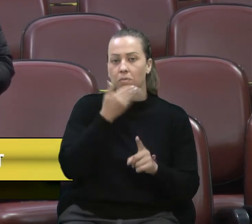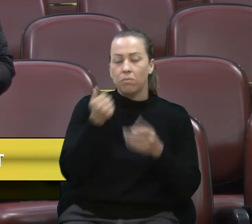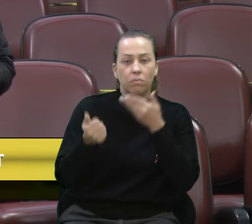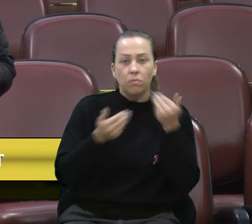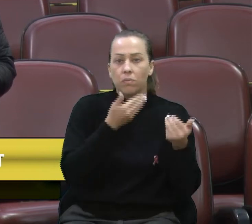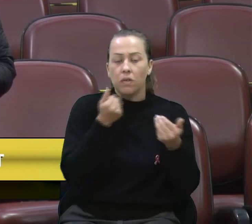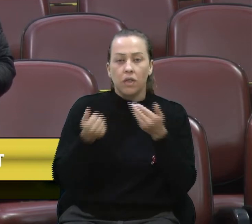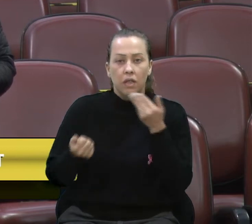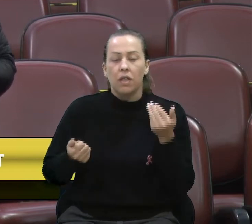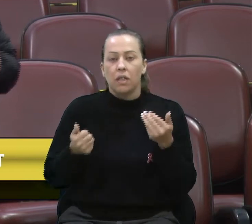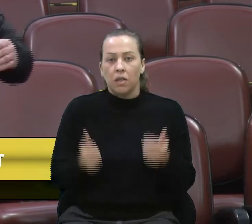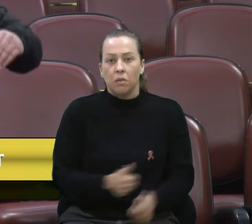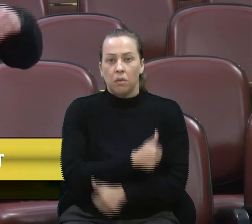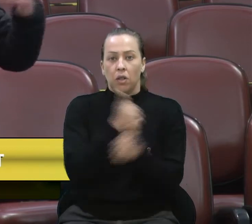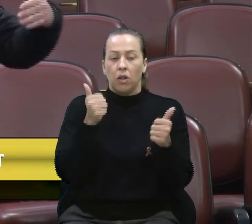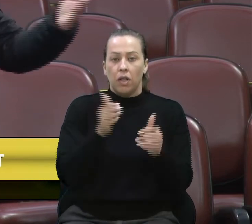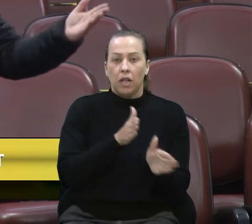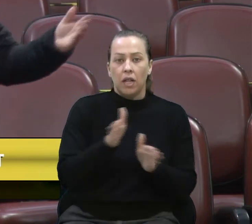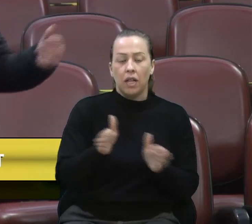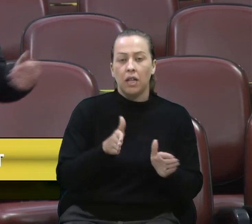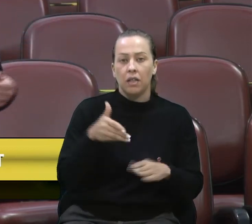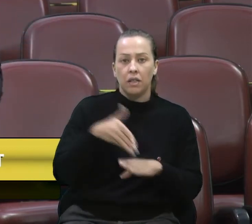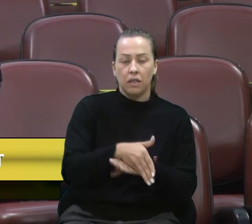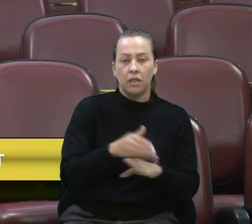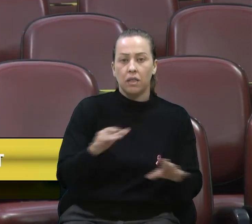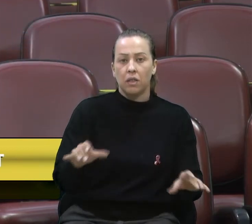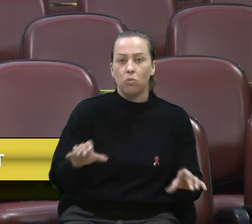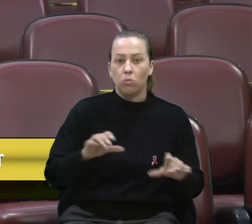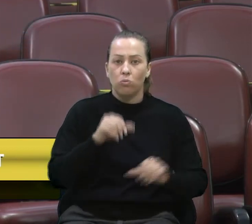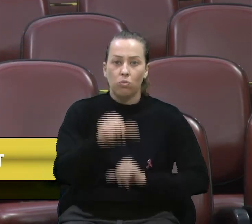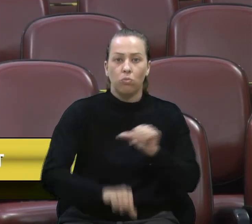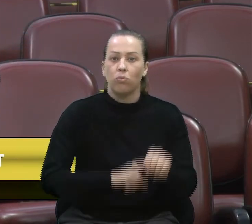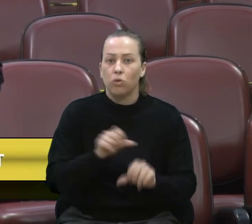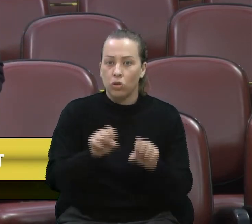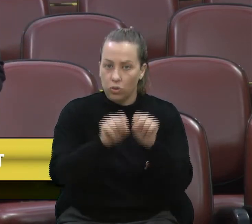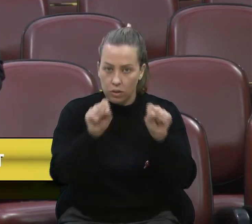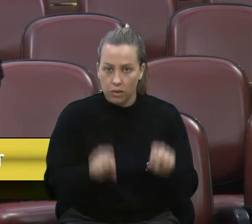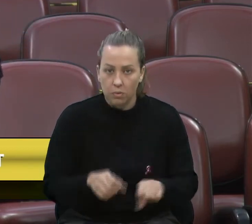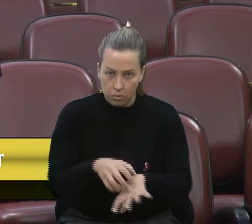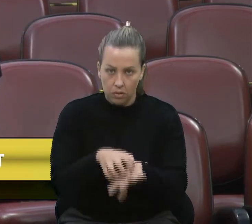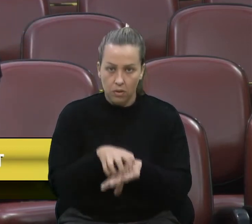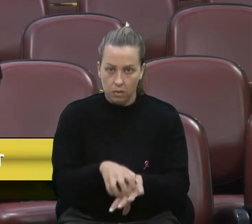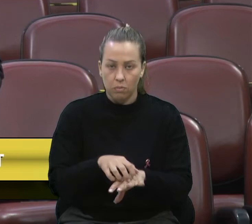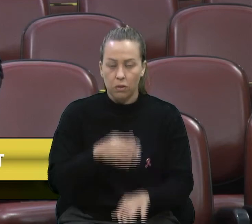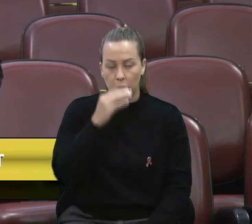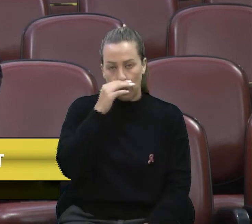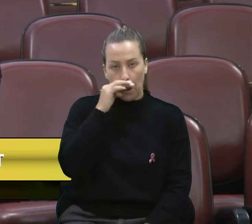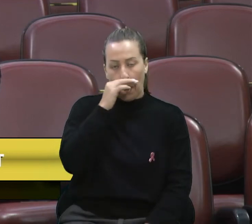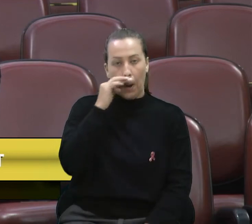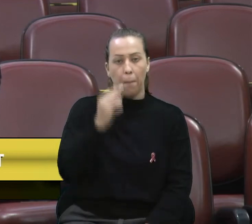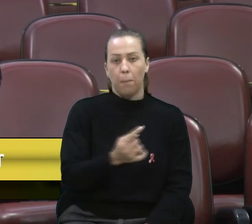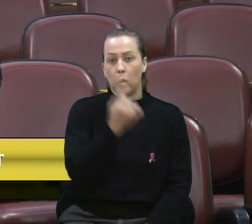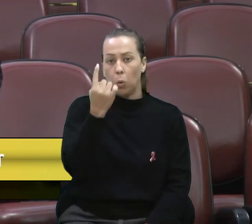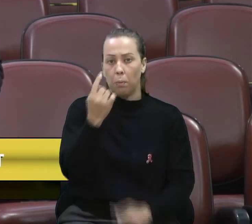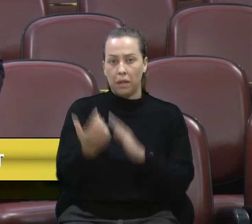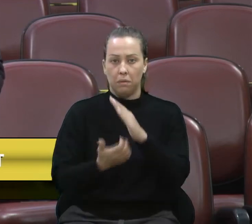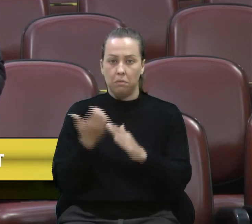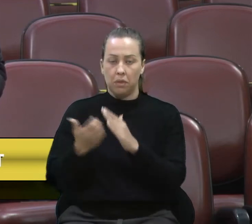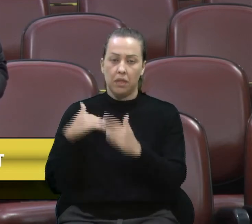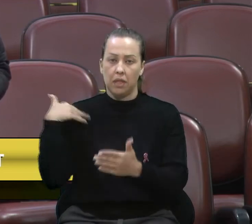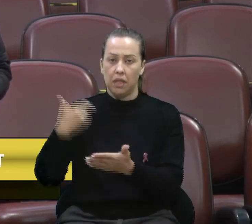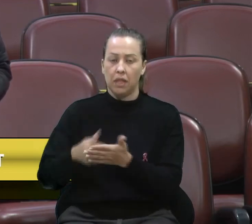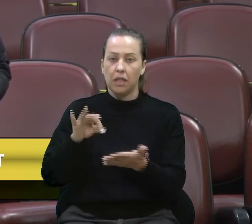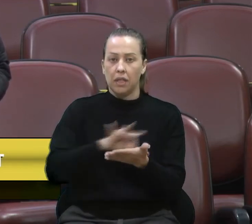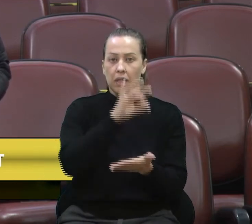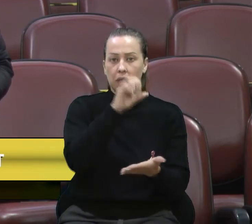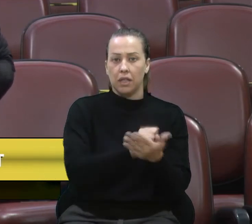para que fique uma passagem viável e para que não quebre o sistema de transporte coletivo, né? Nós tivemos apenas uma empresa que se